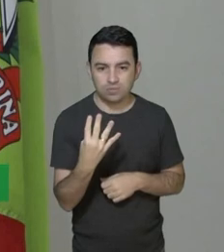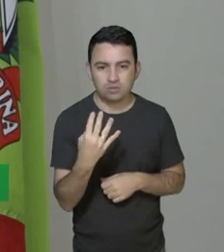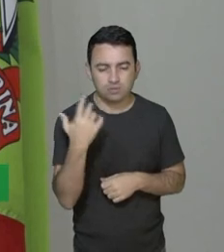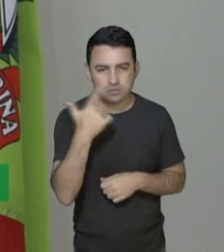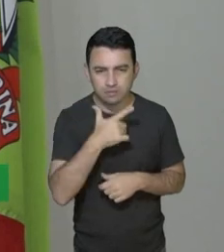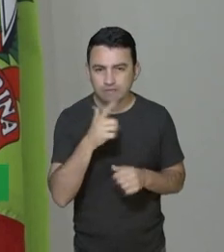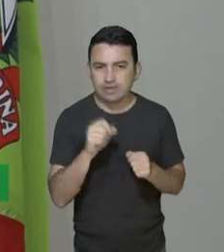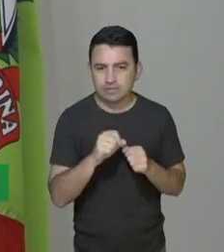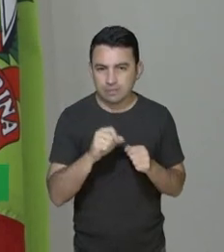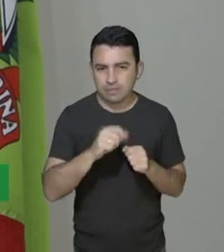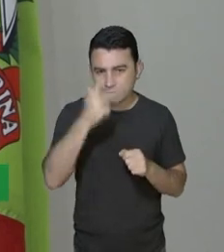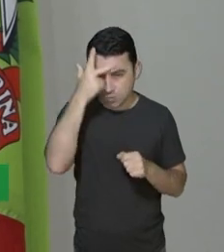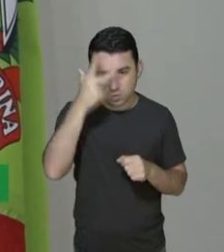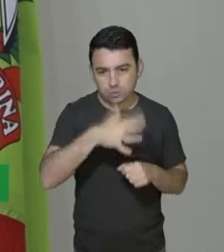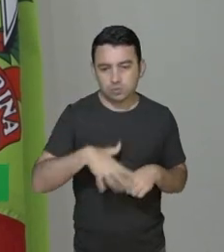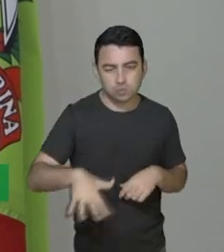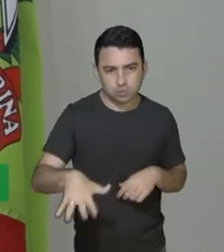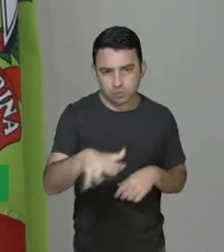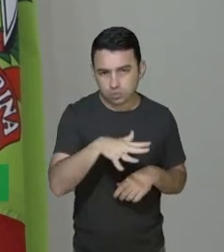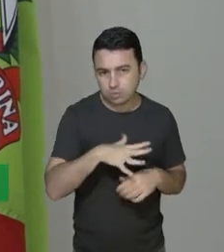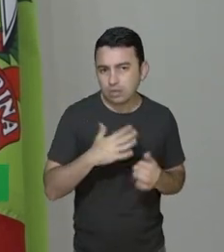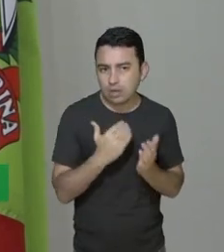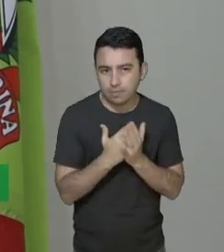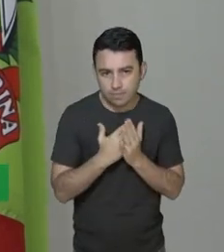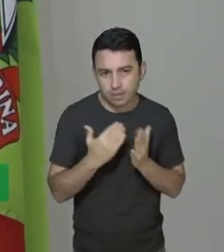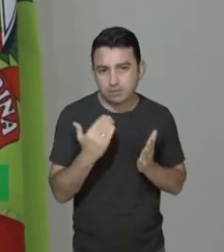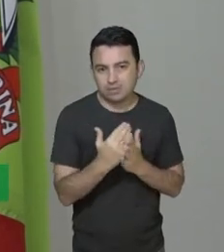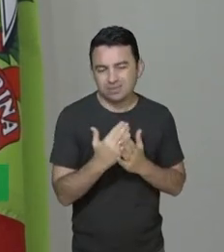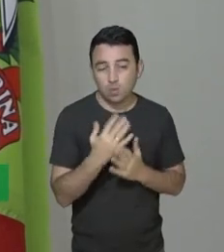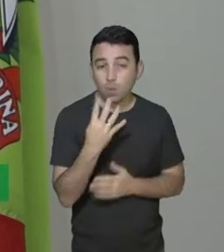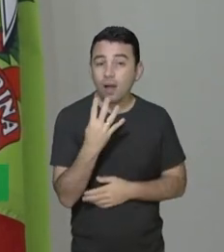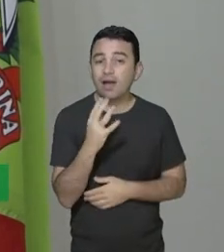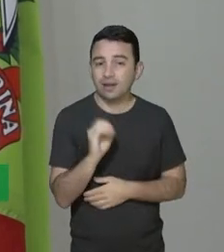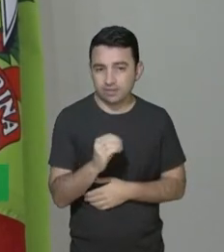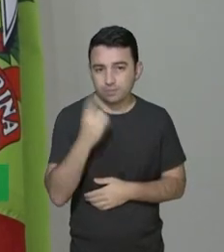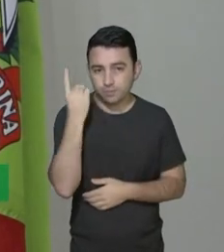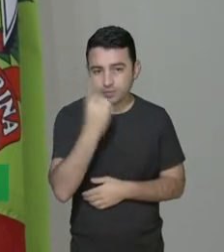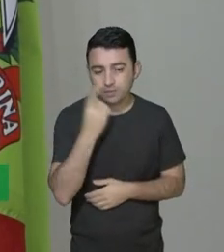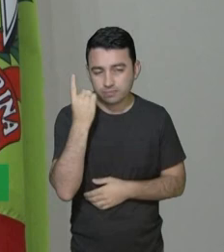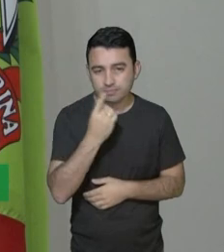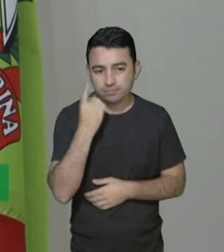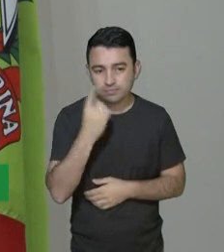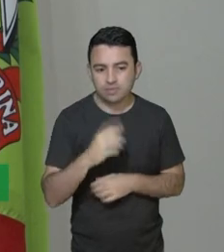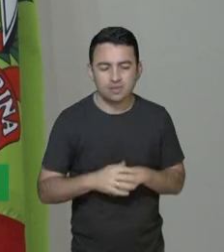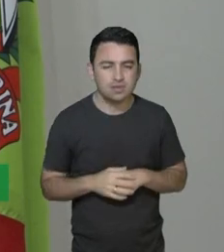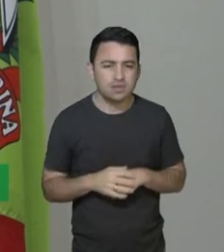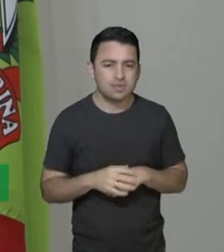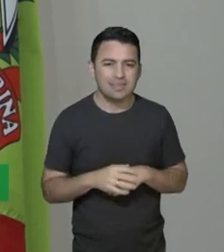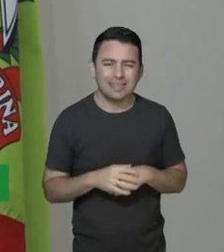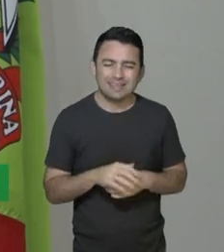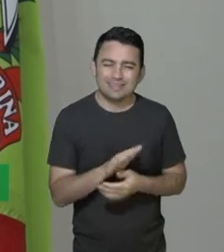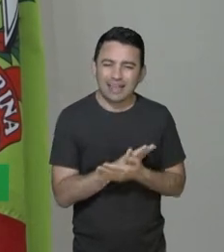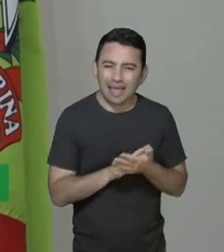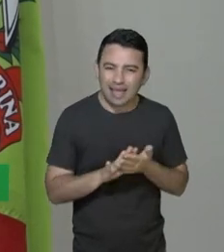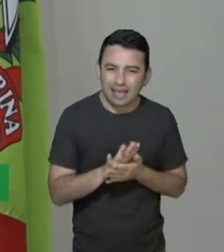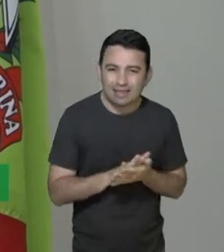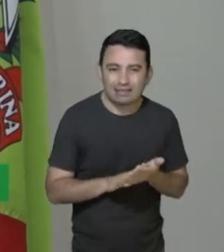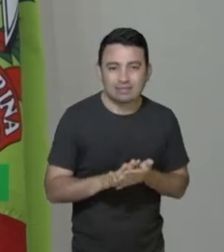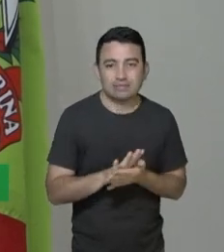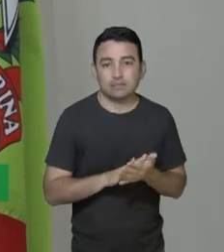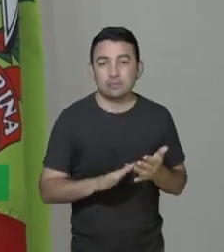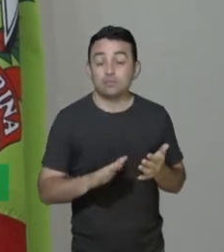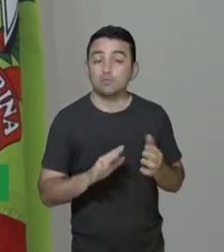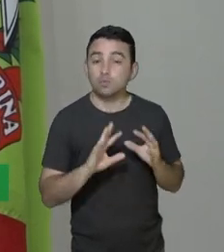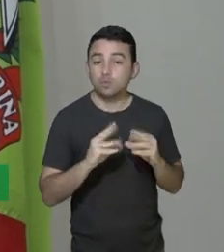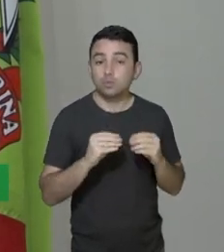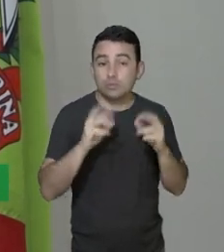de alto nível, de grande trabalho que teve esses 40 deputados. Ninguém desrespeitou se quiser